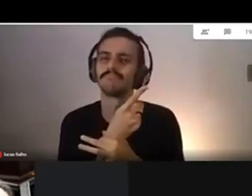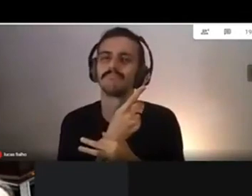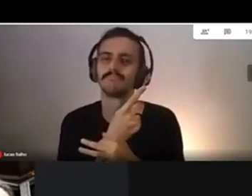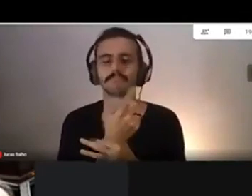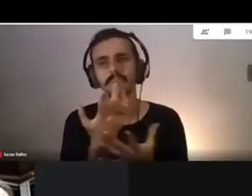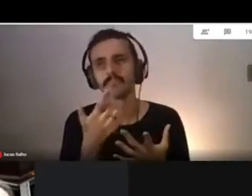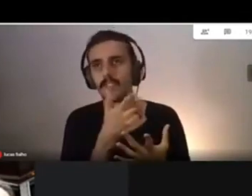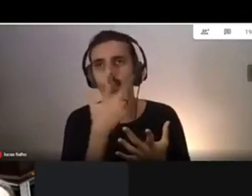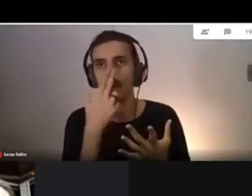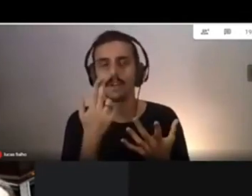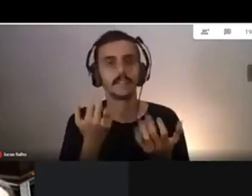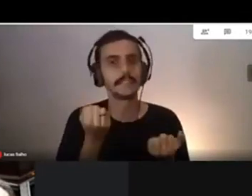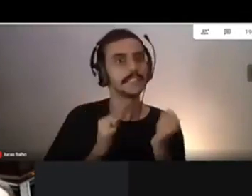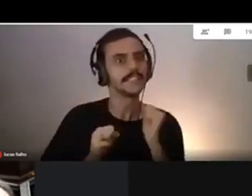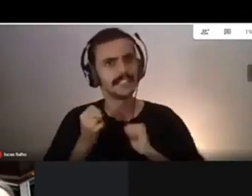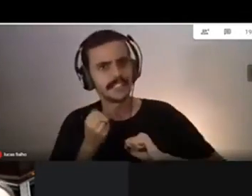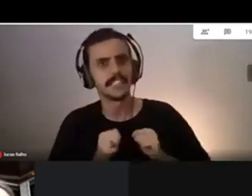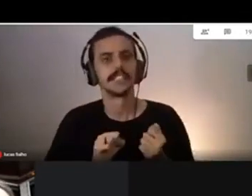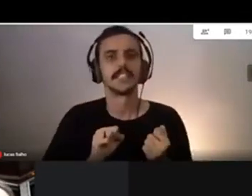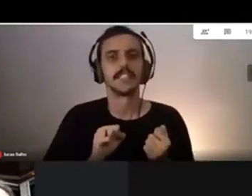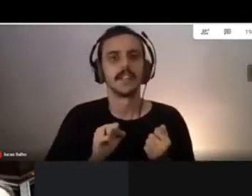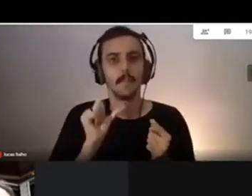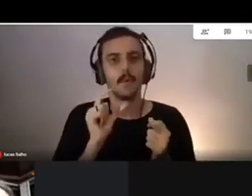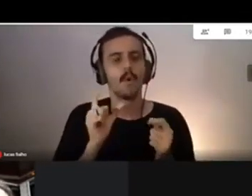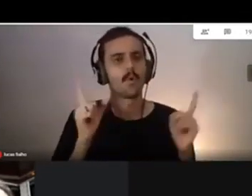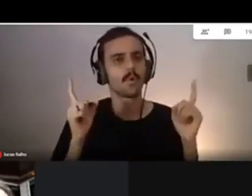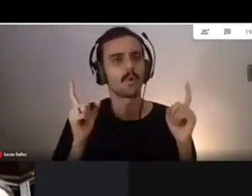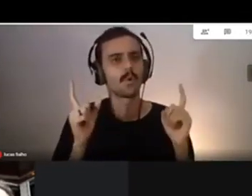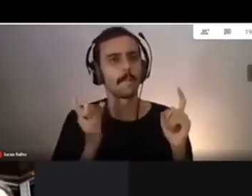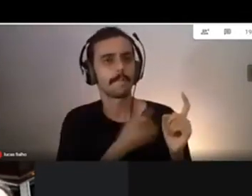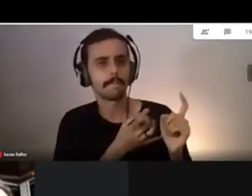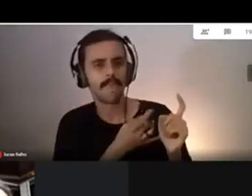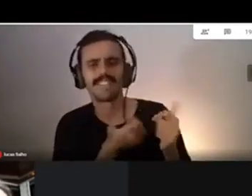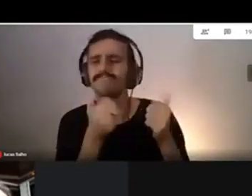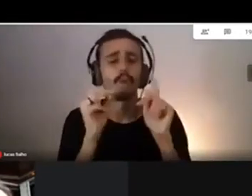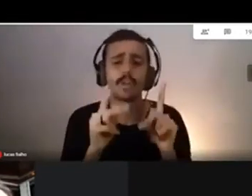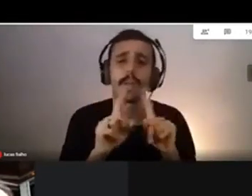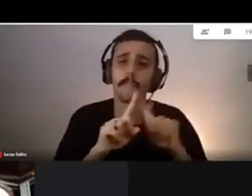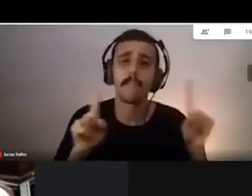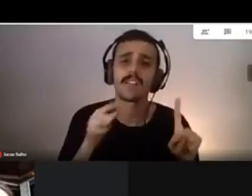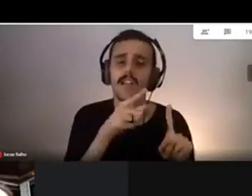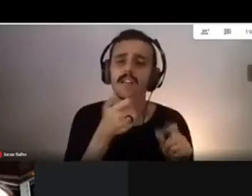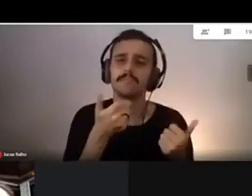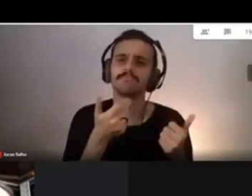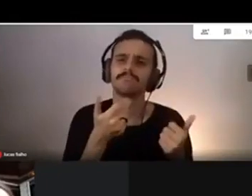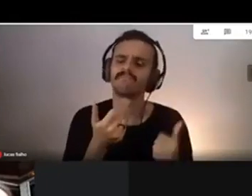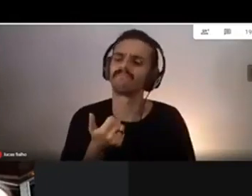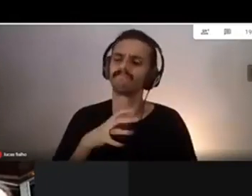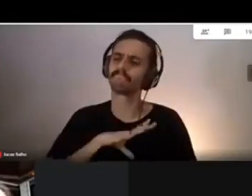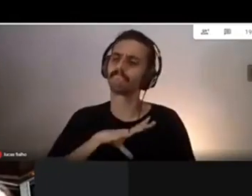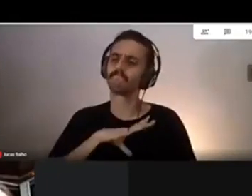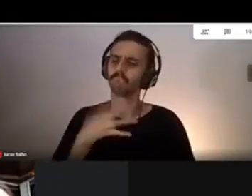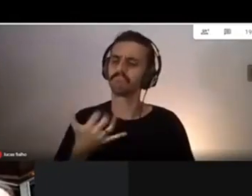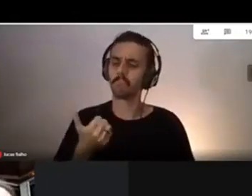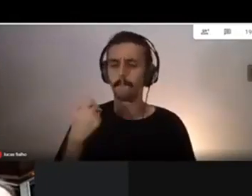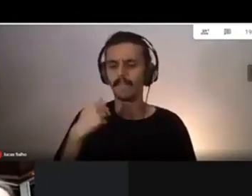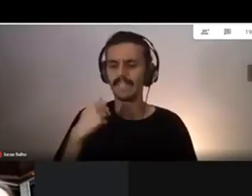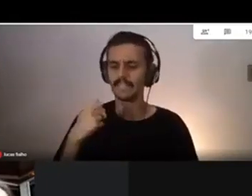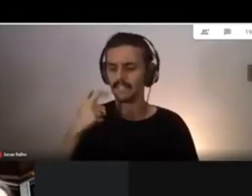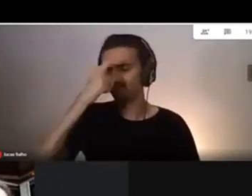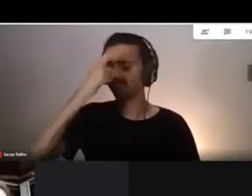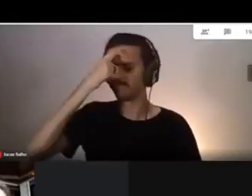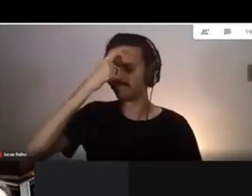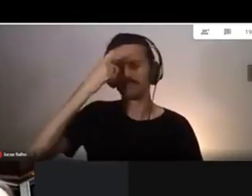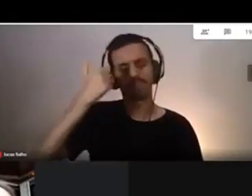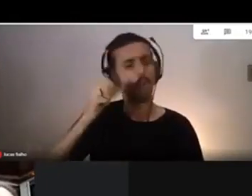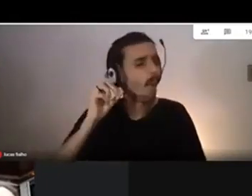de morar nos dormitórios, né? Ele soube Uhum. recuar, dar um passo atrás, se priorizar, e bom, vamos ver Uhum.